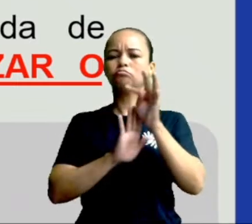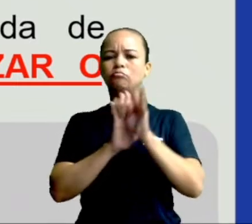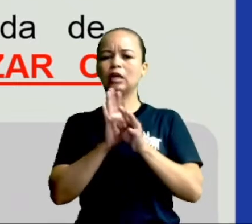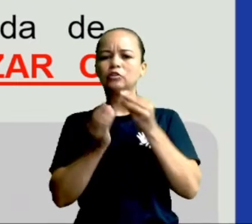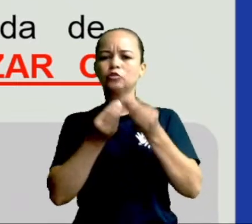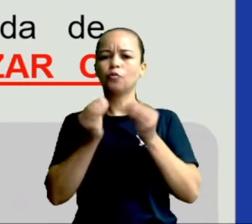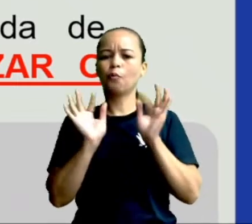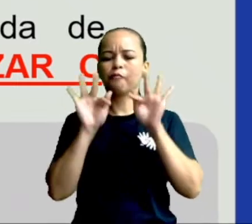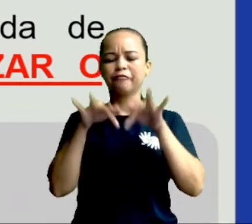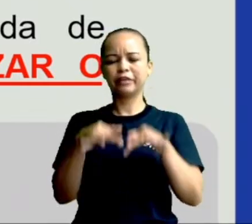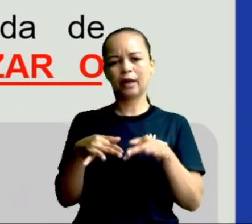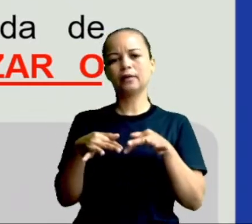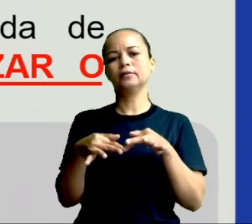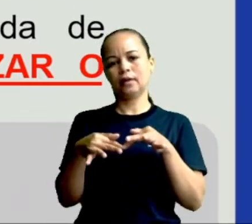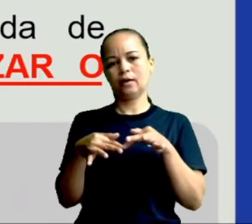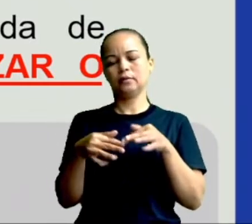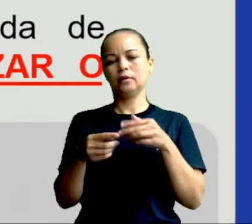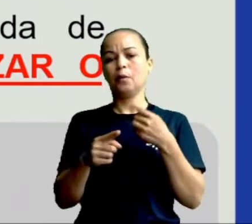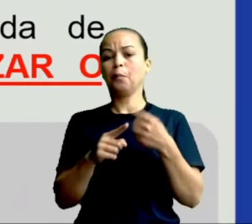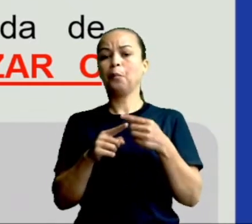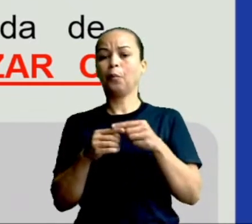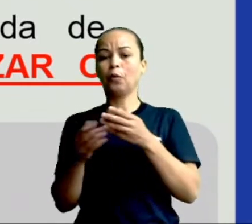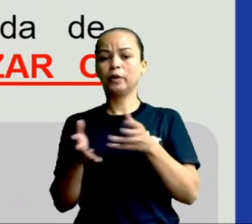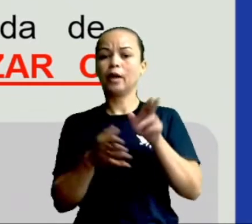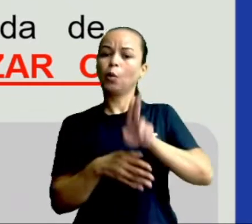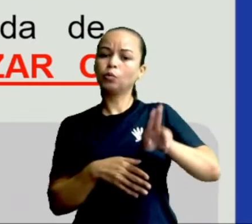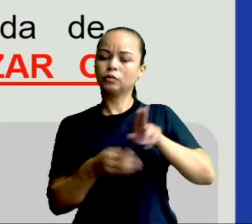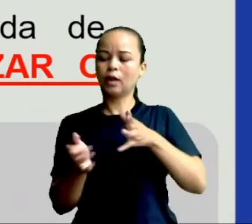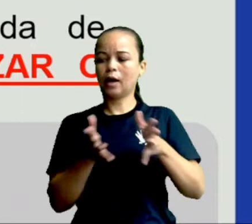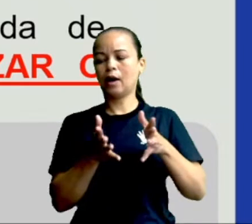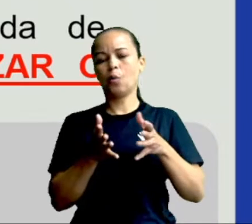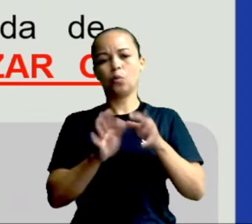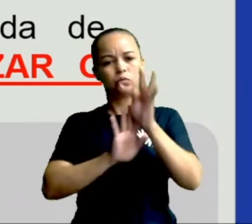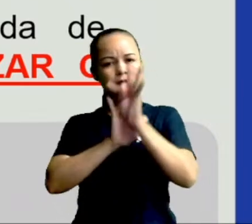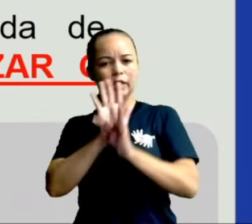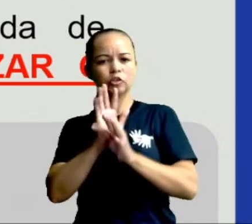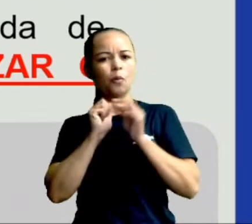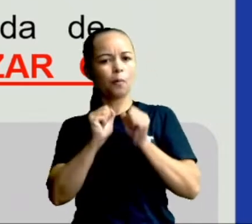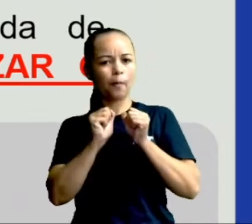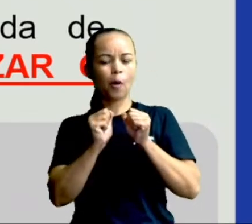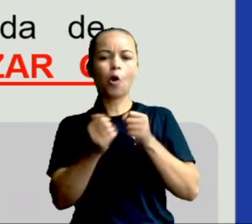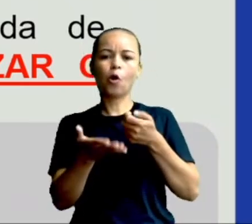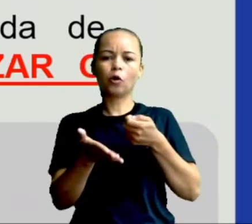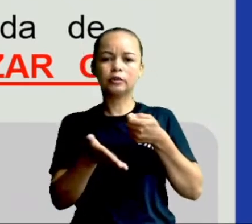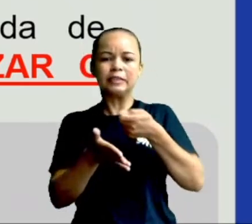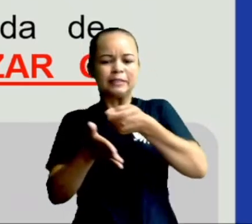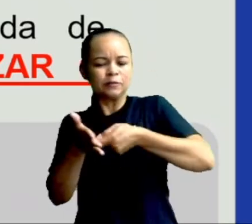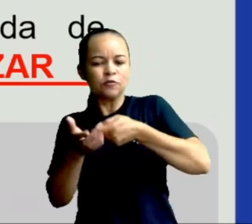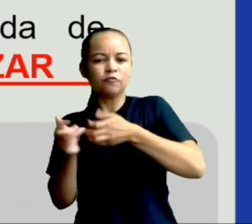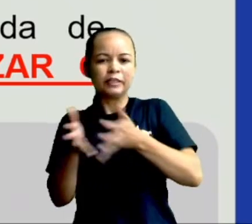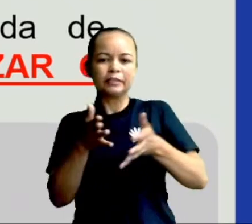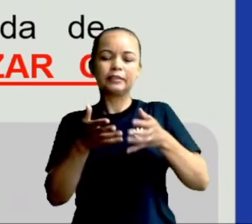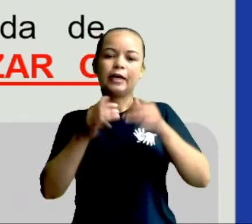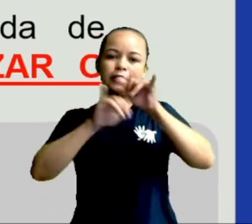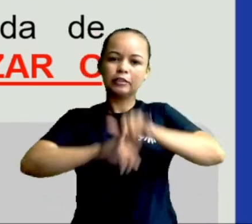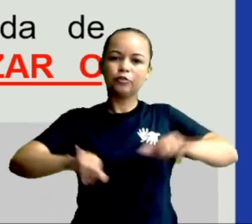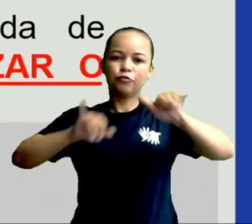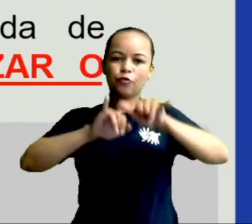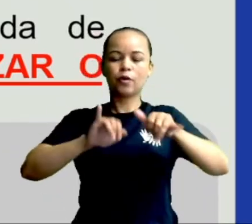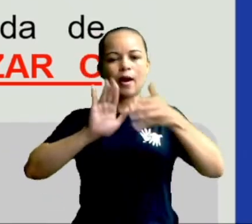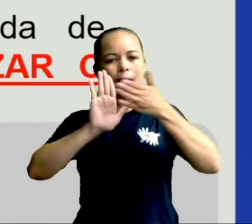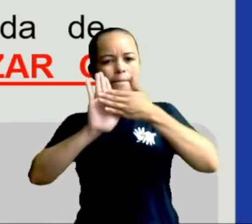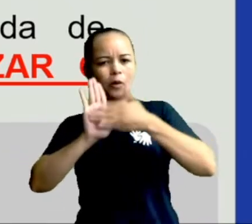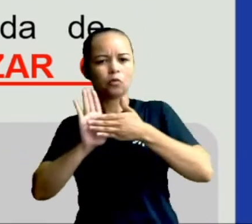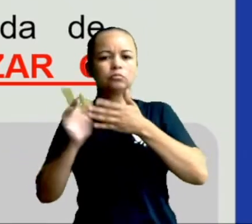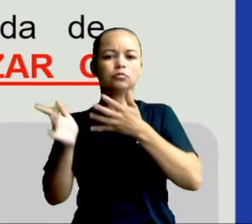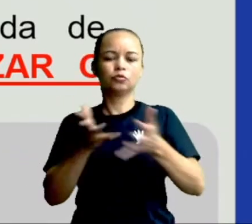uma finalidade, ou seja, o texto ele pode querer convencer, ele pode querer divulgar um produto, ele pode